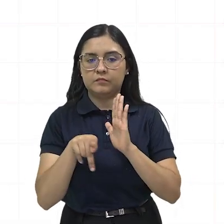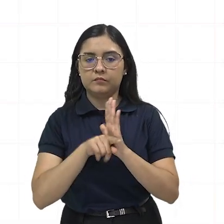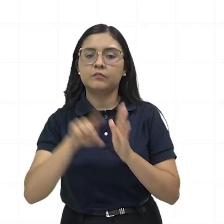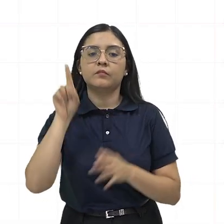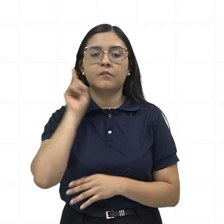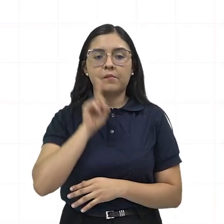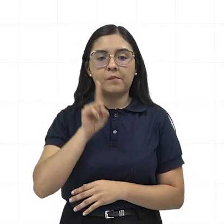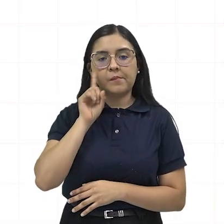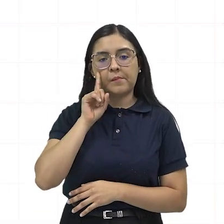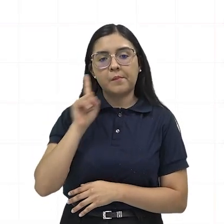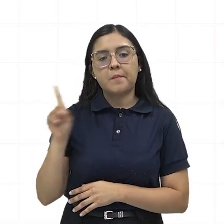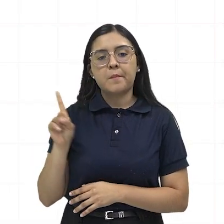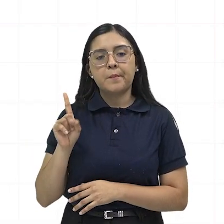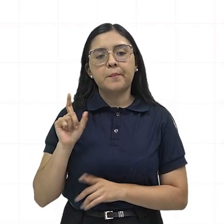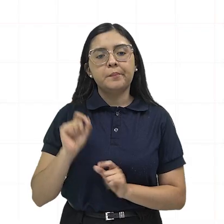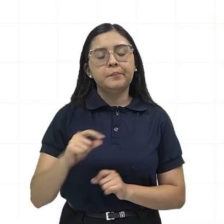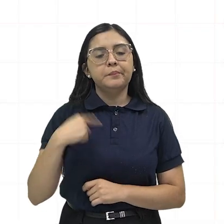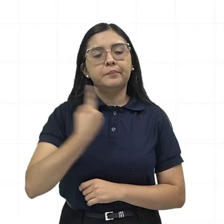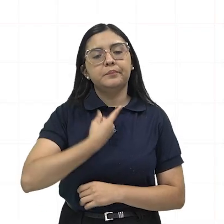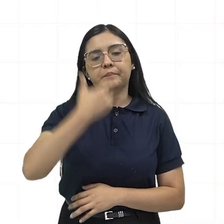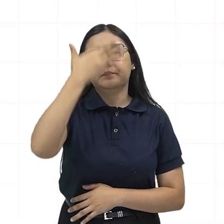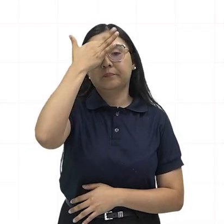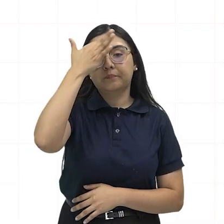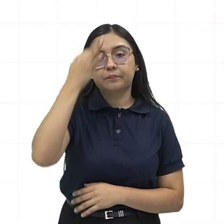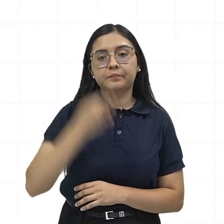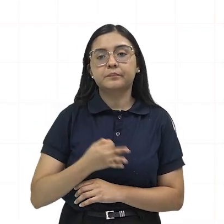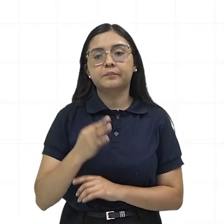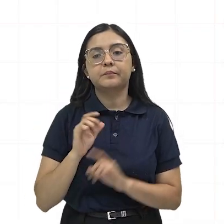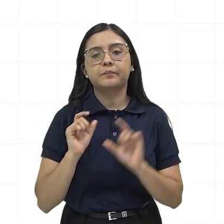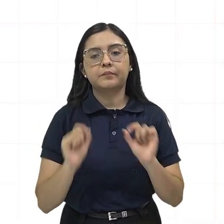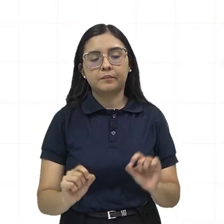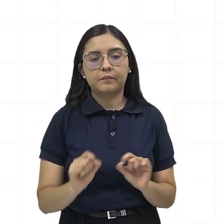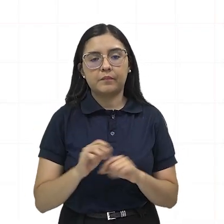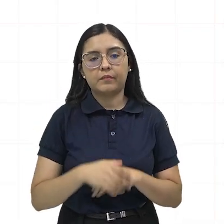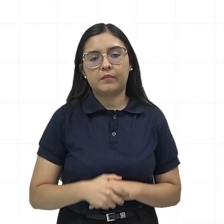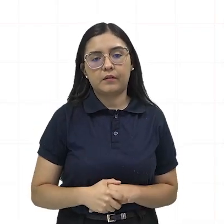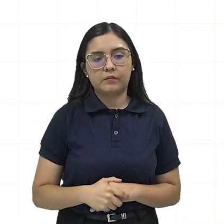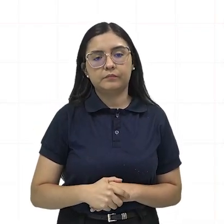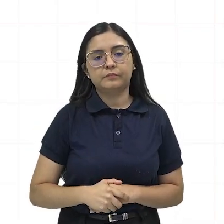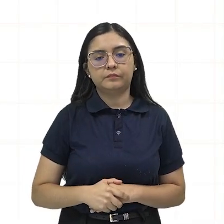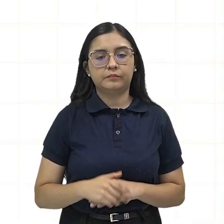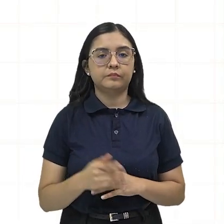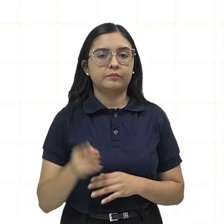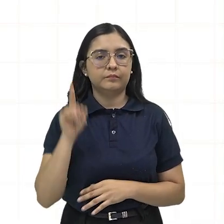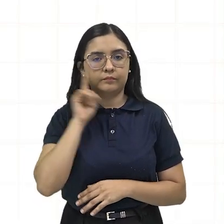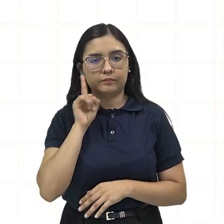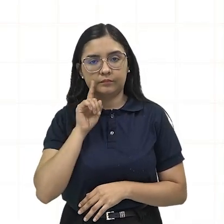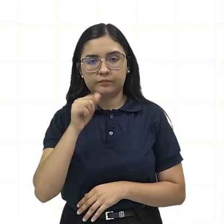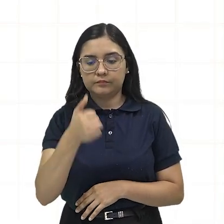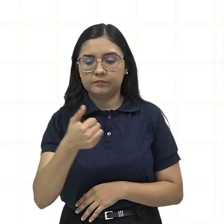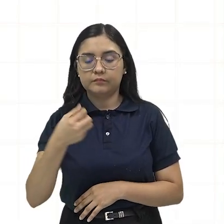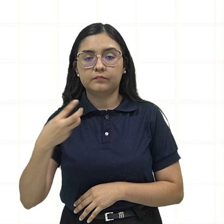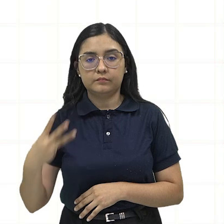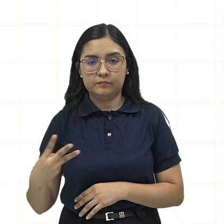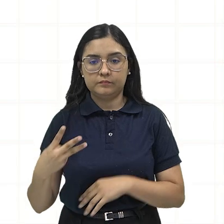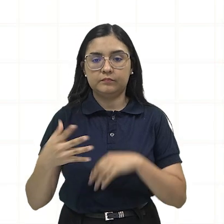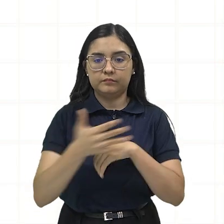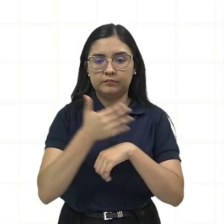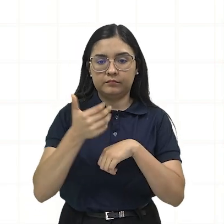que basicamente vai nos fazer compreender o quanto os Estados Unidos, que eram as 13 colônias a priori, tá,